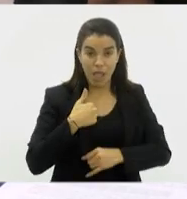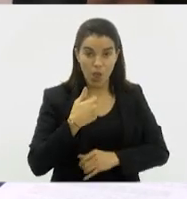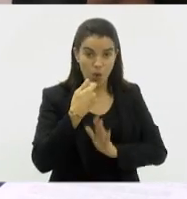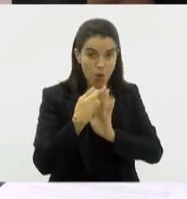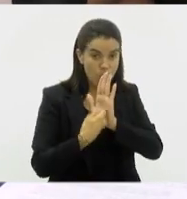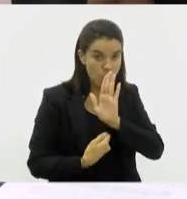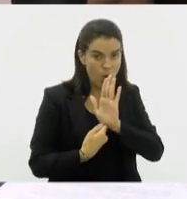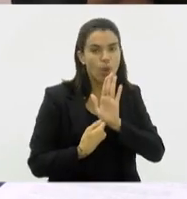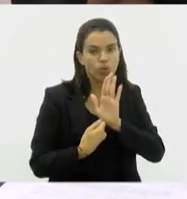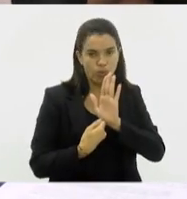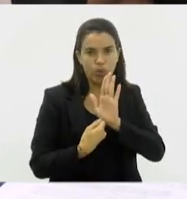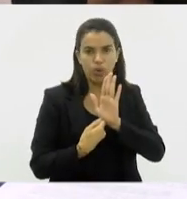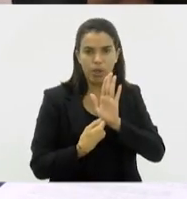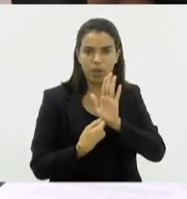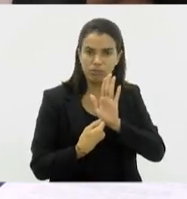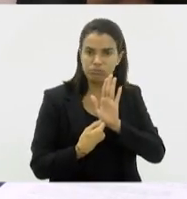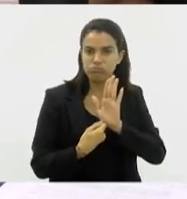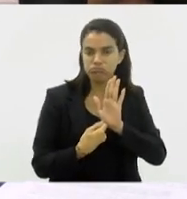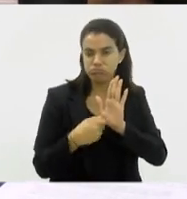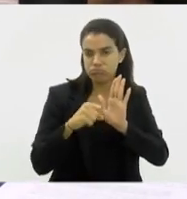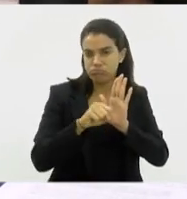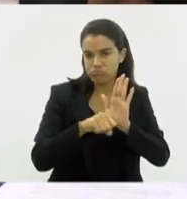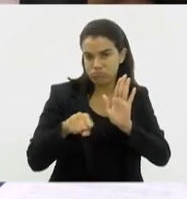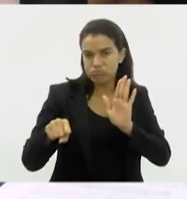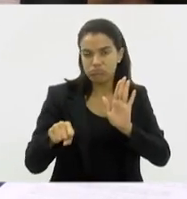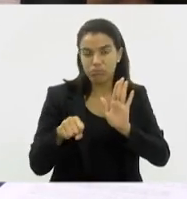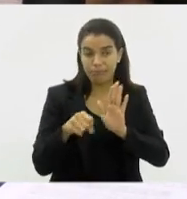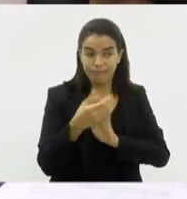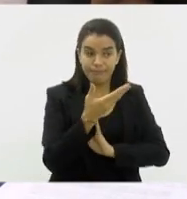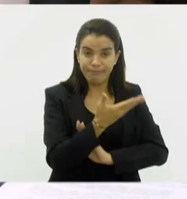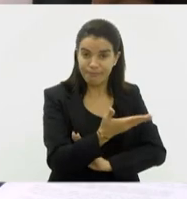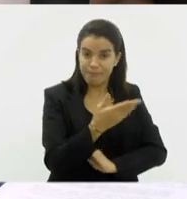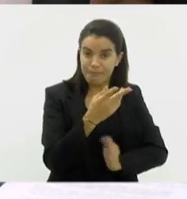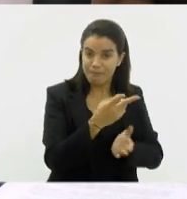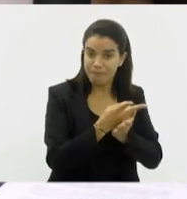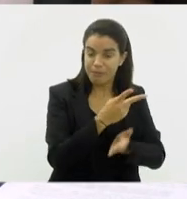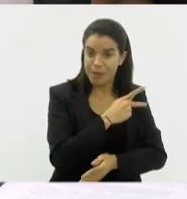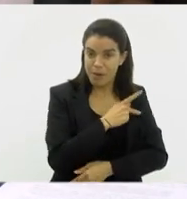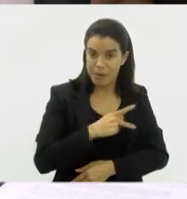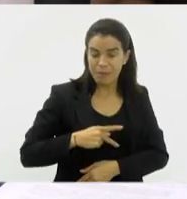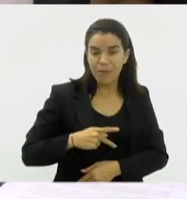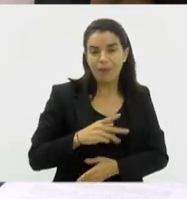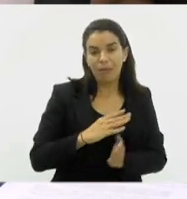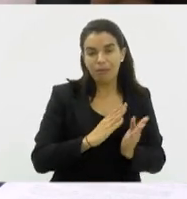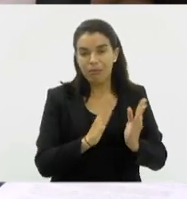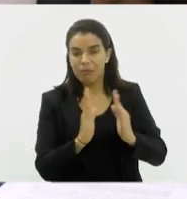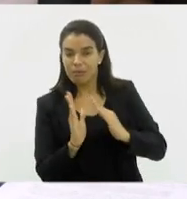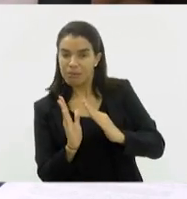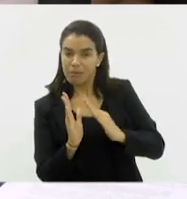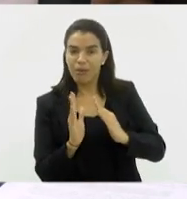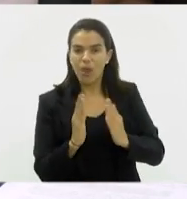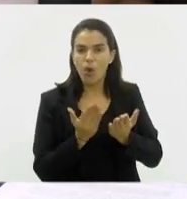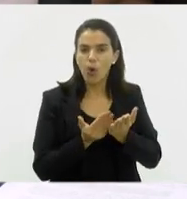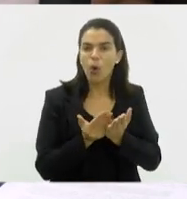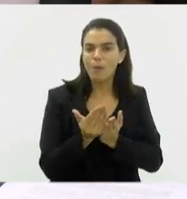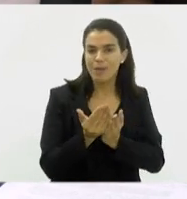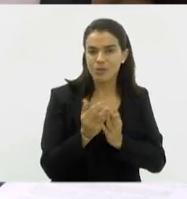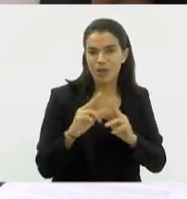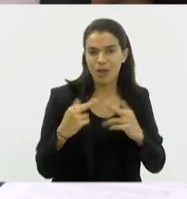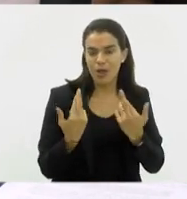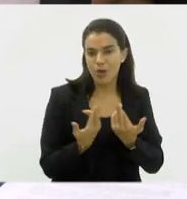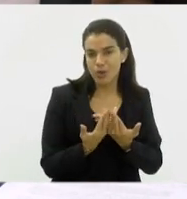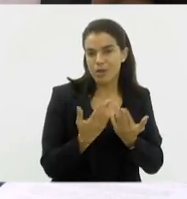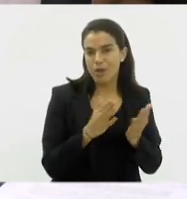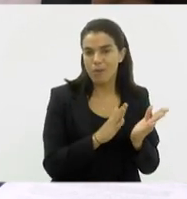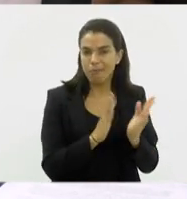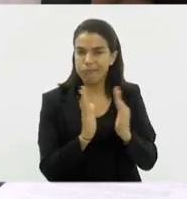de ordem que vossa excelência começasse um pouco mais então vossa excelência começou mais tarde a partir de